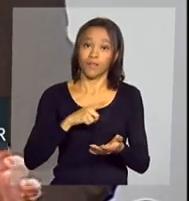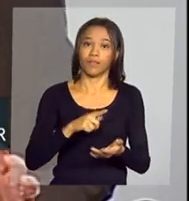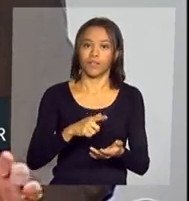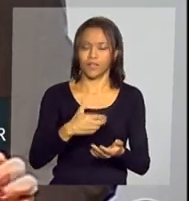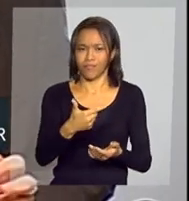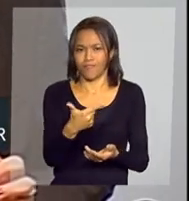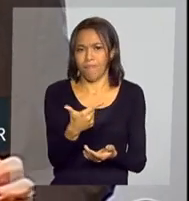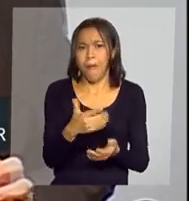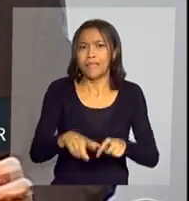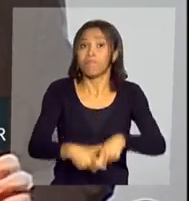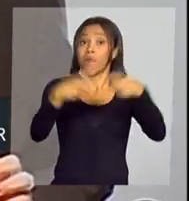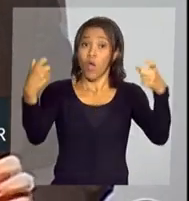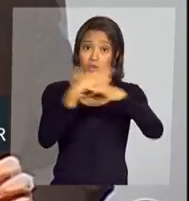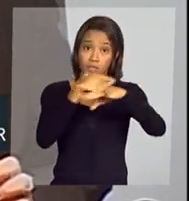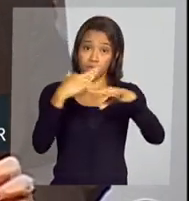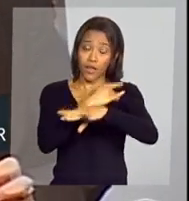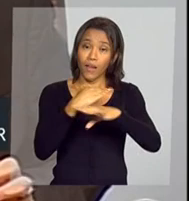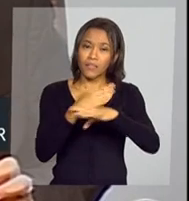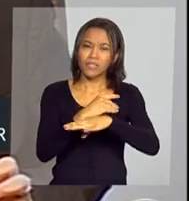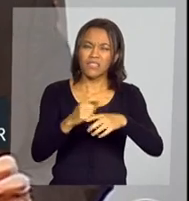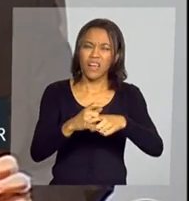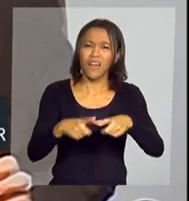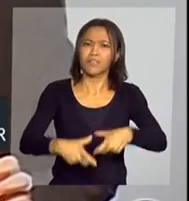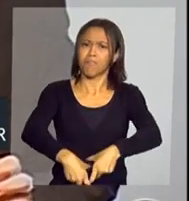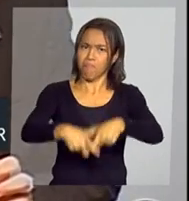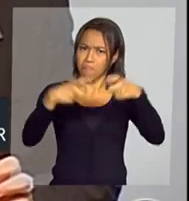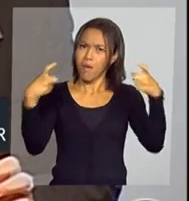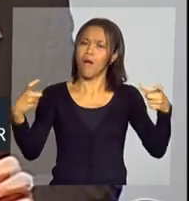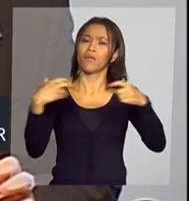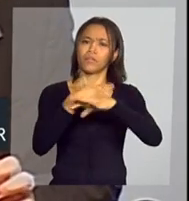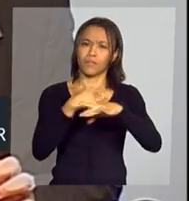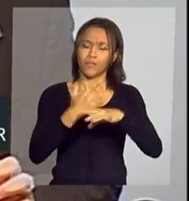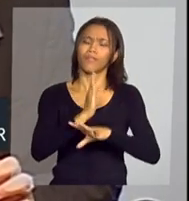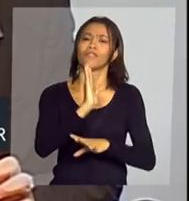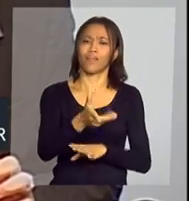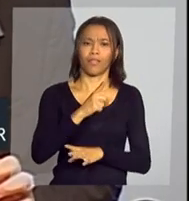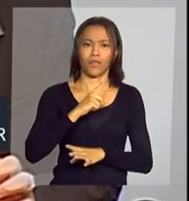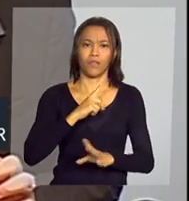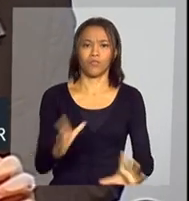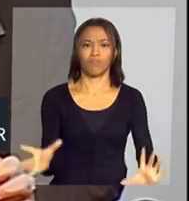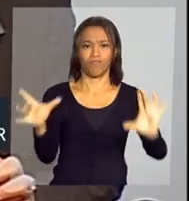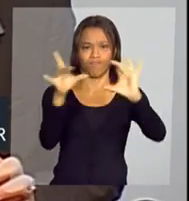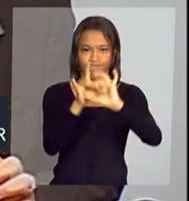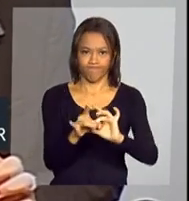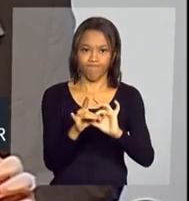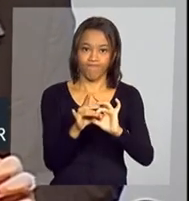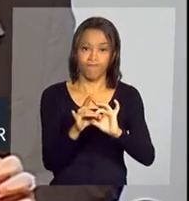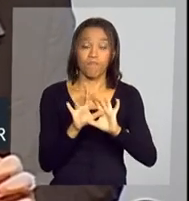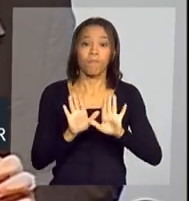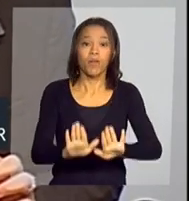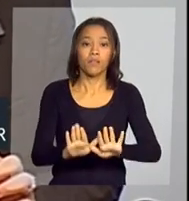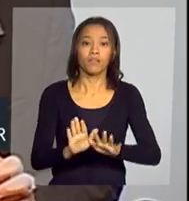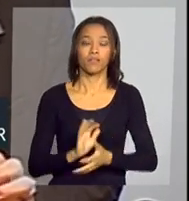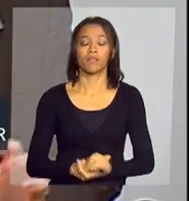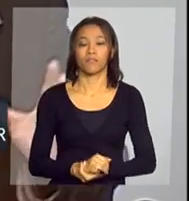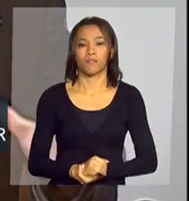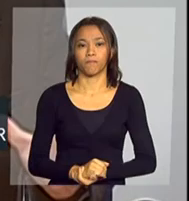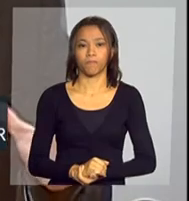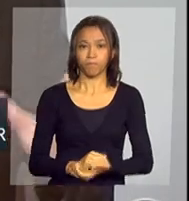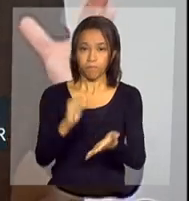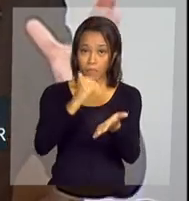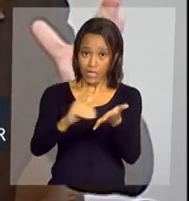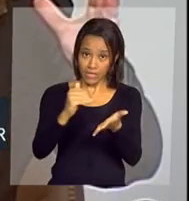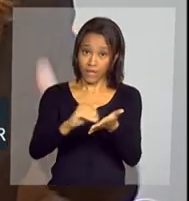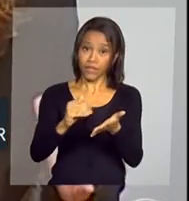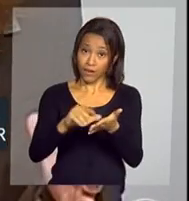as maiores cidades já praticamente as grandes as maiores cidades nós já temos integrados Mas a